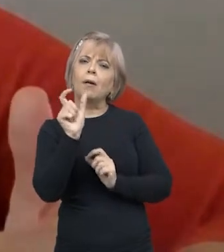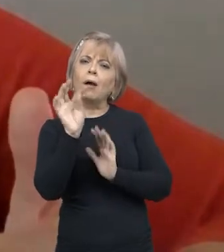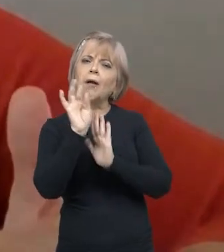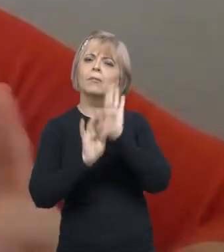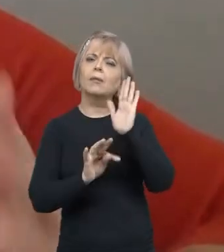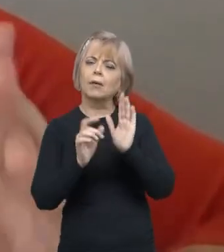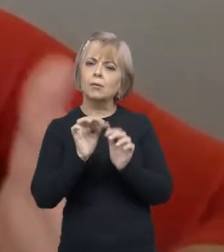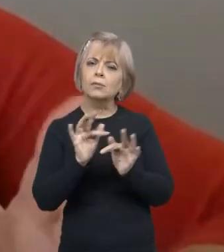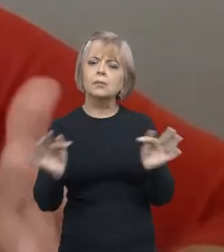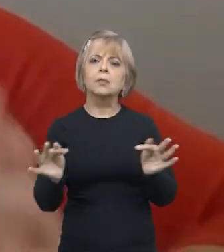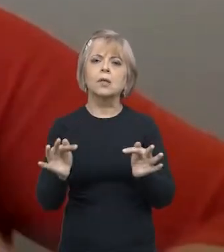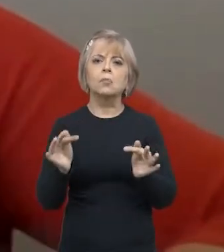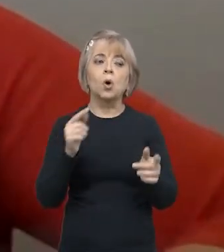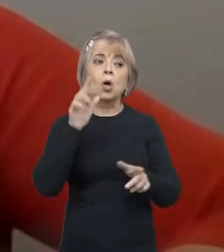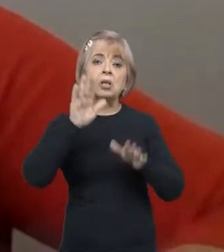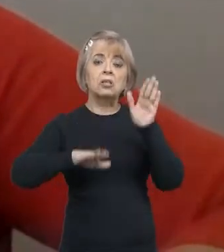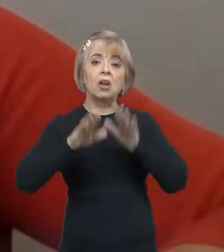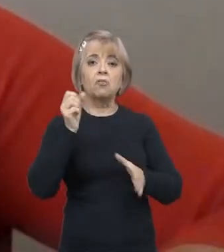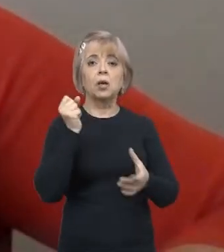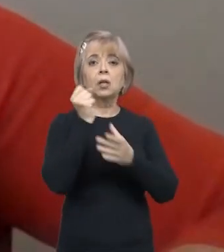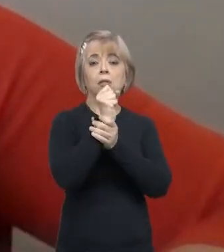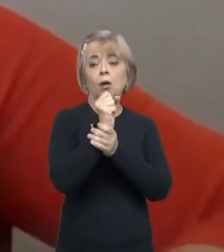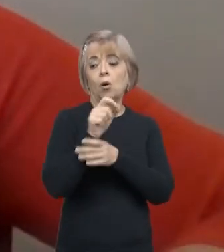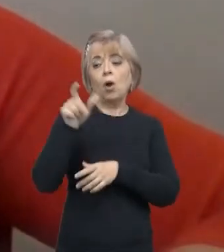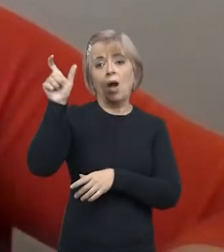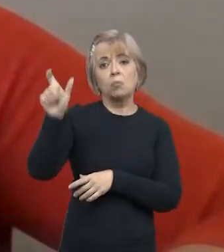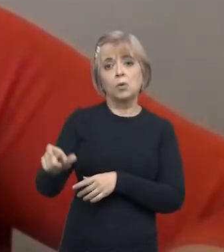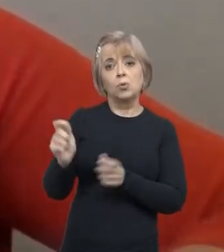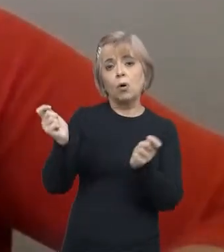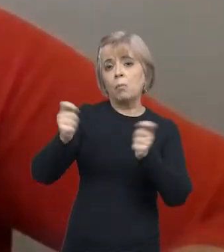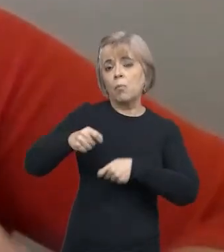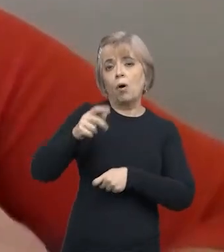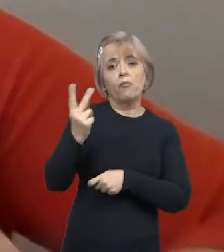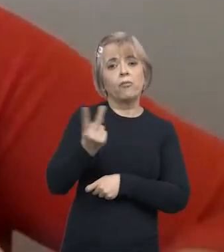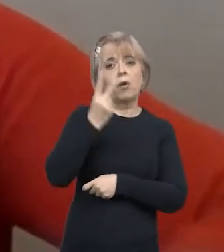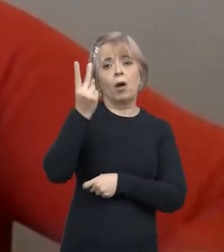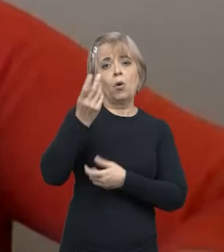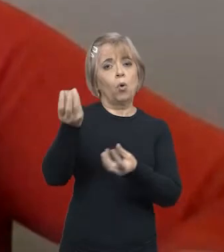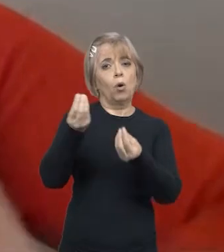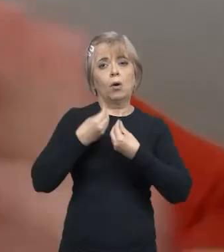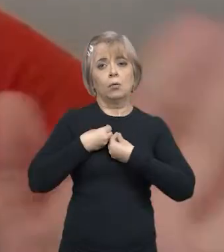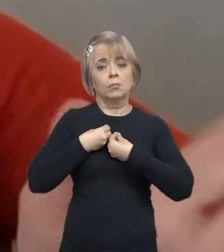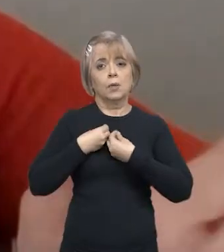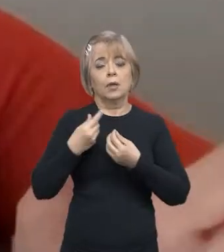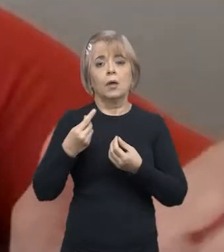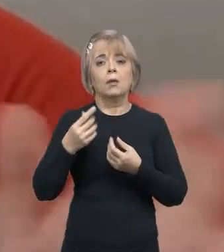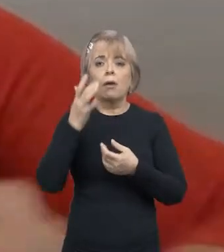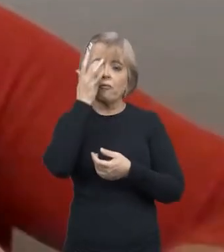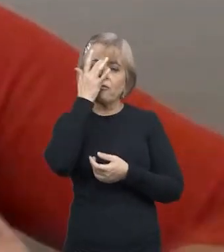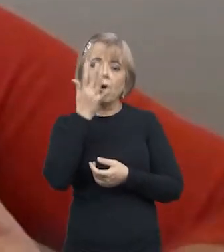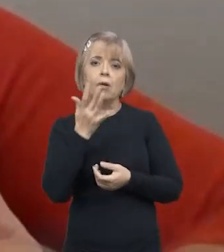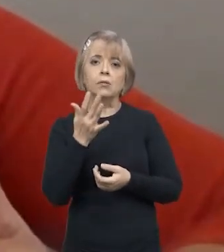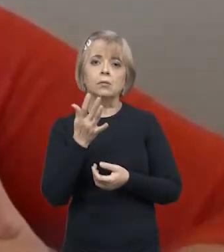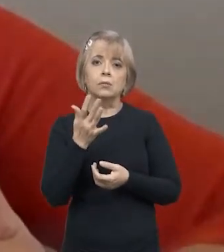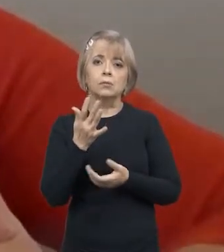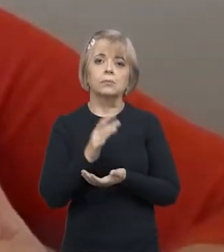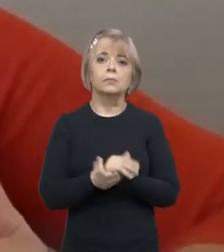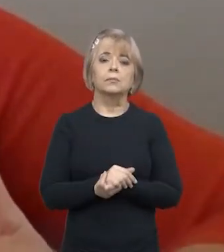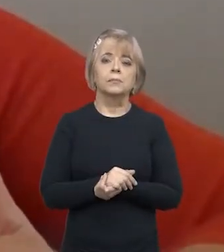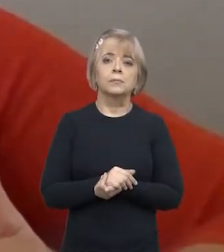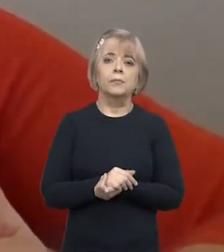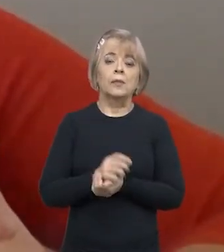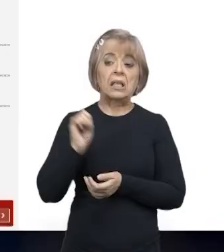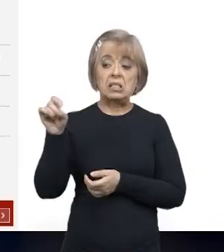ali assegurado, pode ter até mesmo um valor a receber. Isso tudo é identificado no site de maneira fácil. Então, se o consumidor